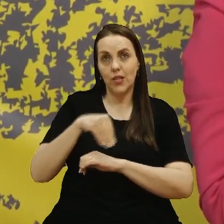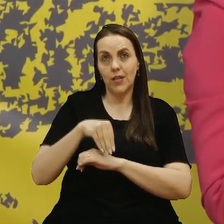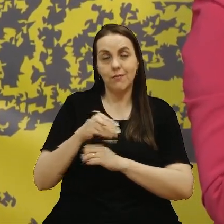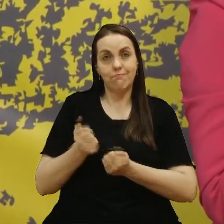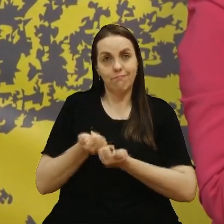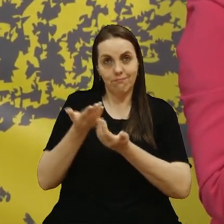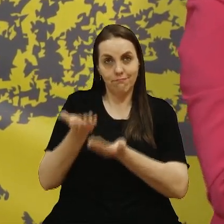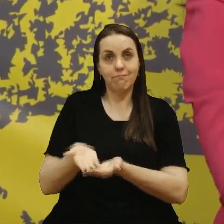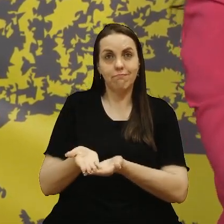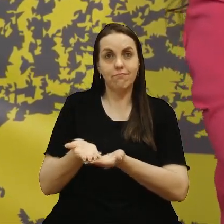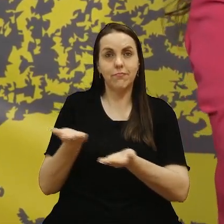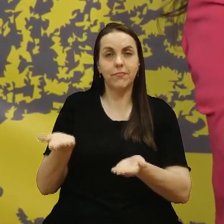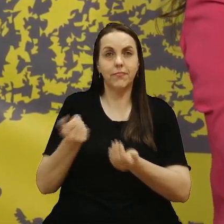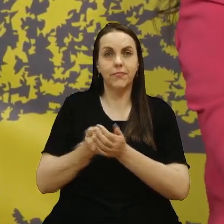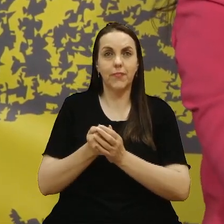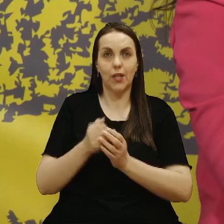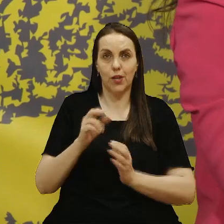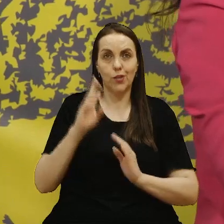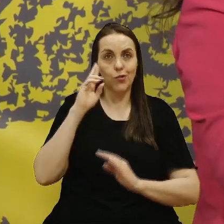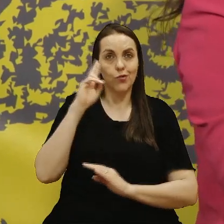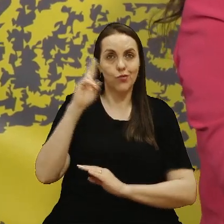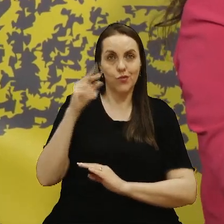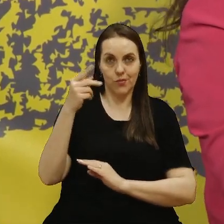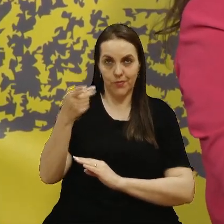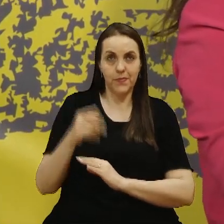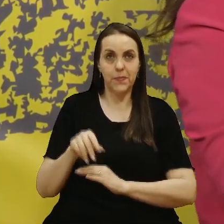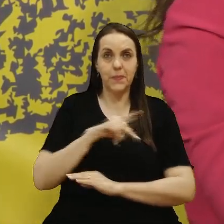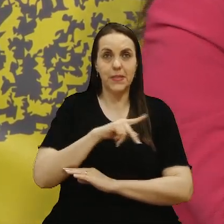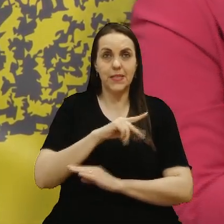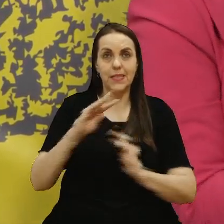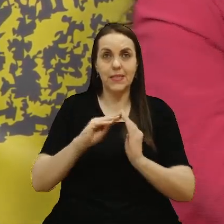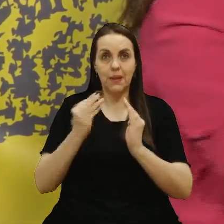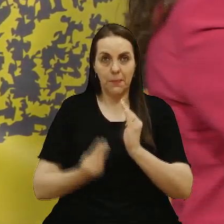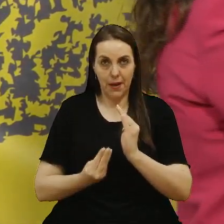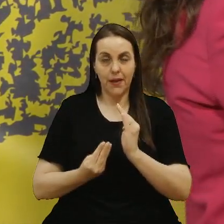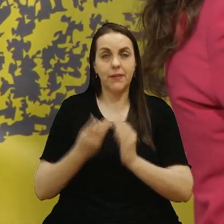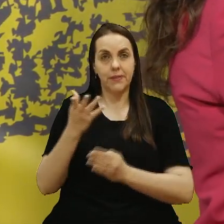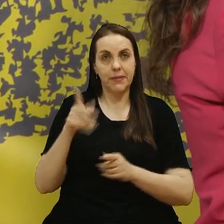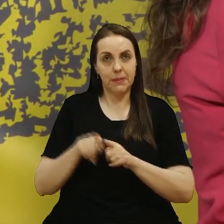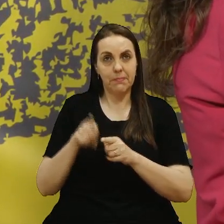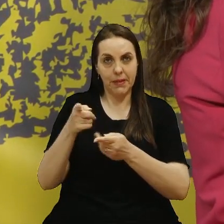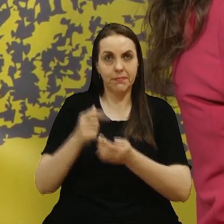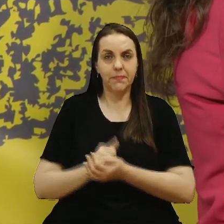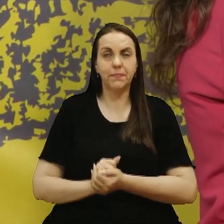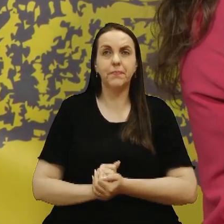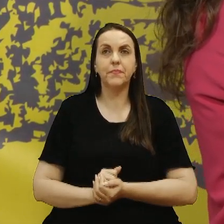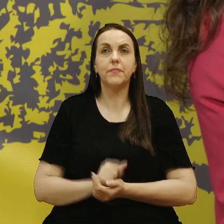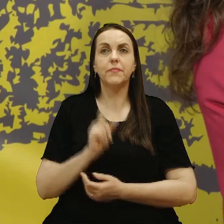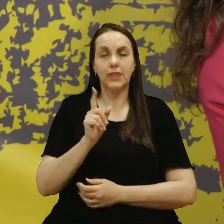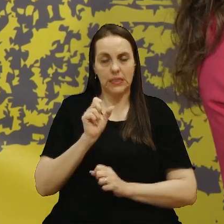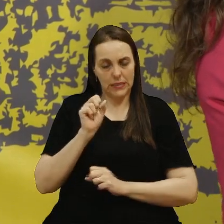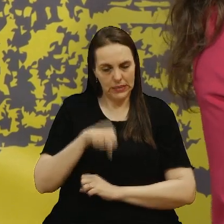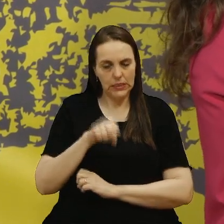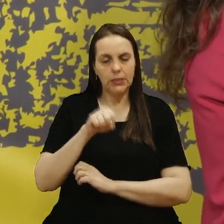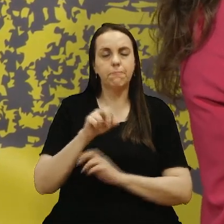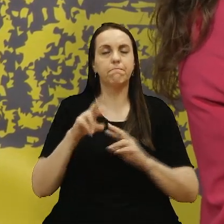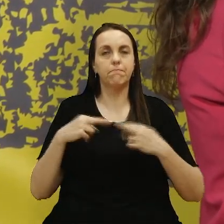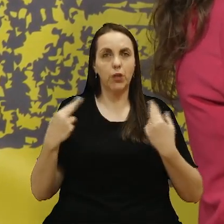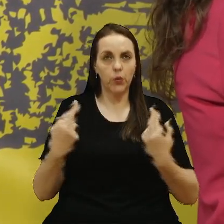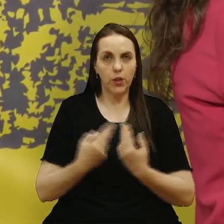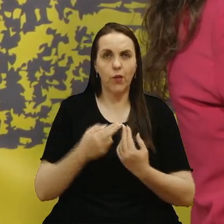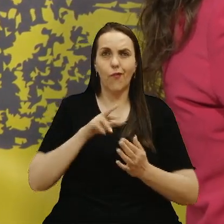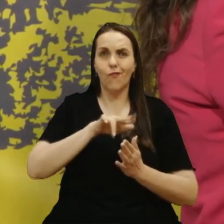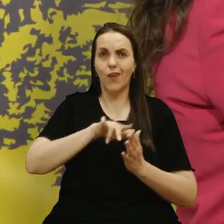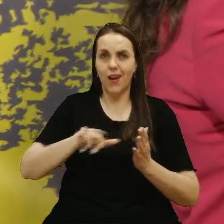então, ao diretor do SAMAI. O senhor fez esse movimento também. Sim, a gente se reuniu, foram várias